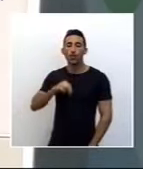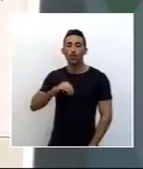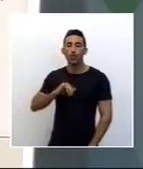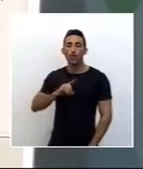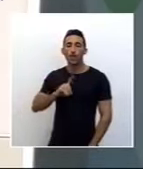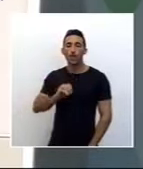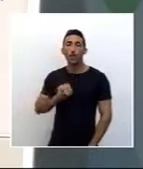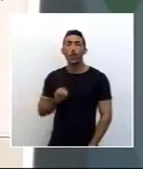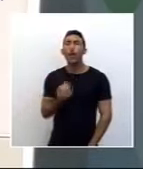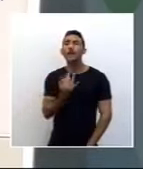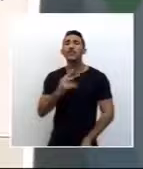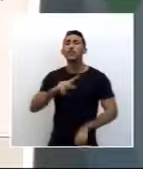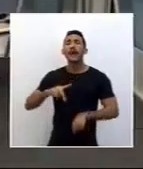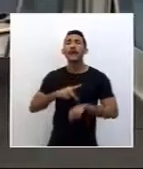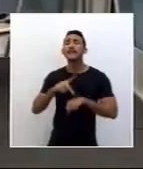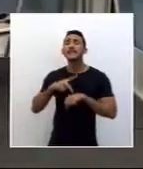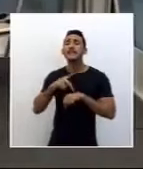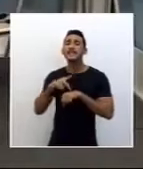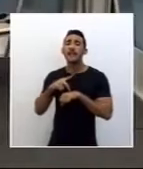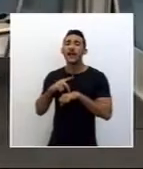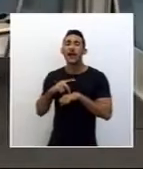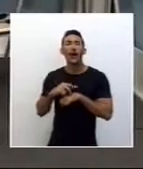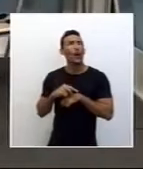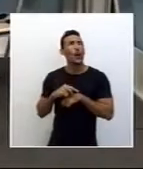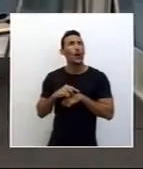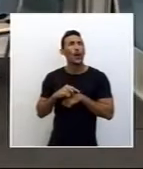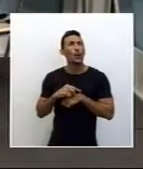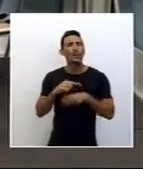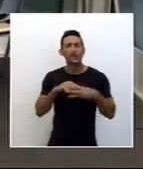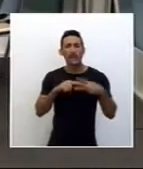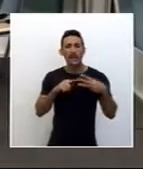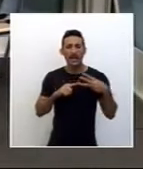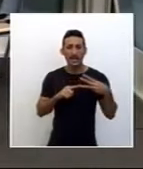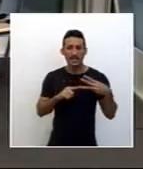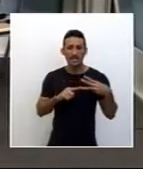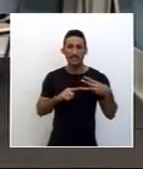de obra filho sorry' em inglês